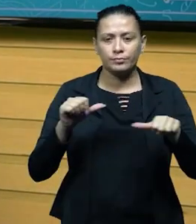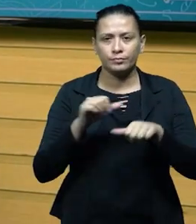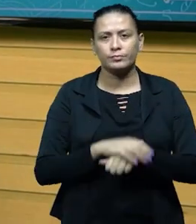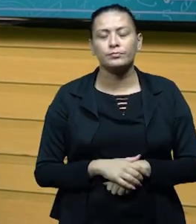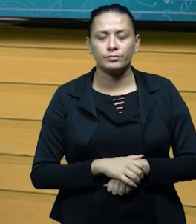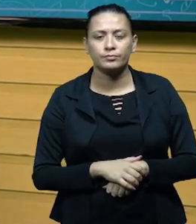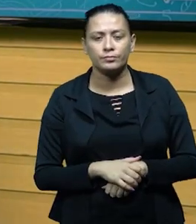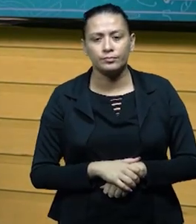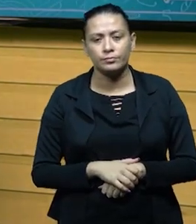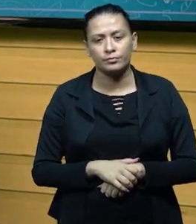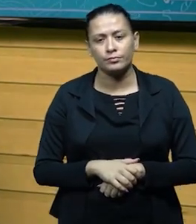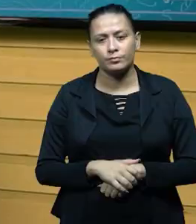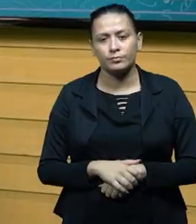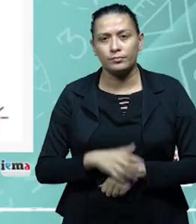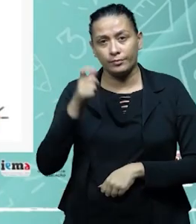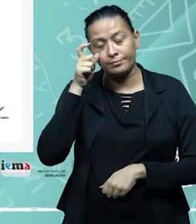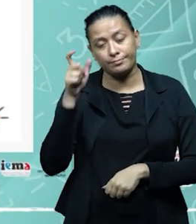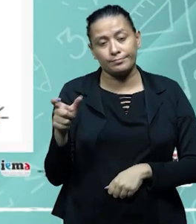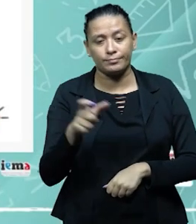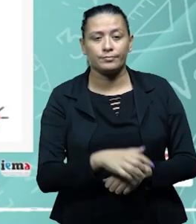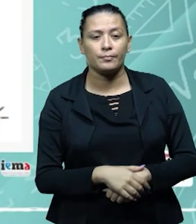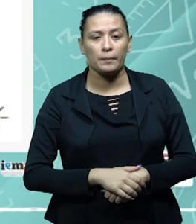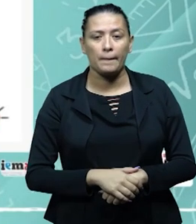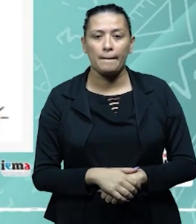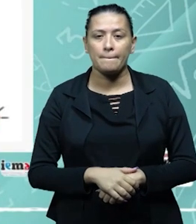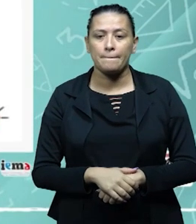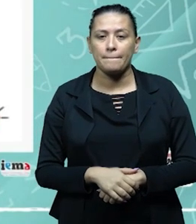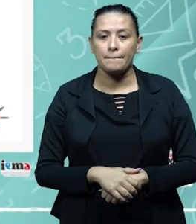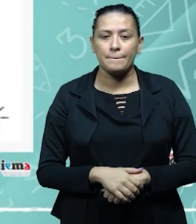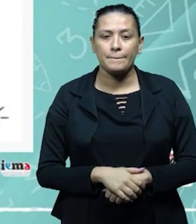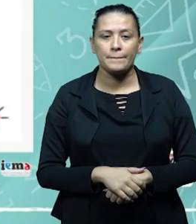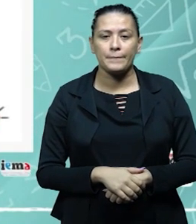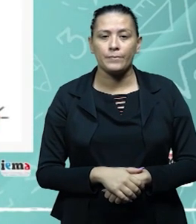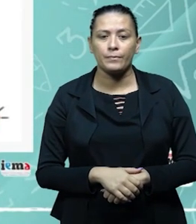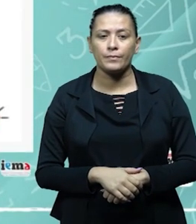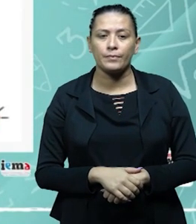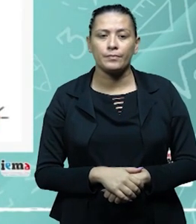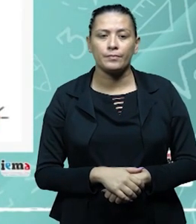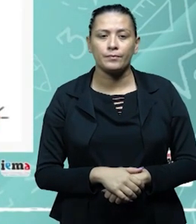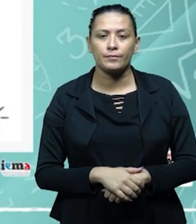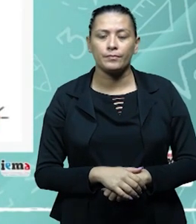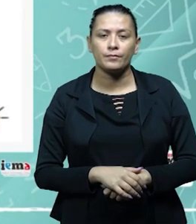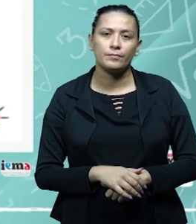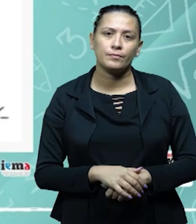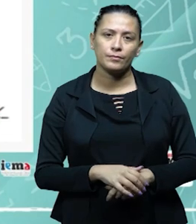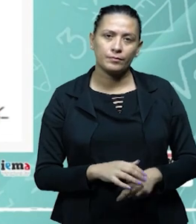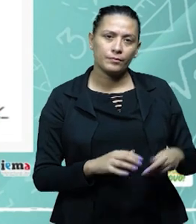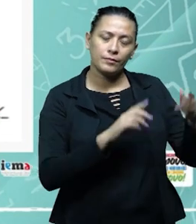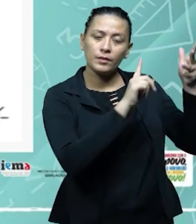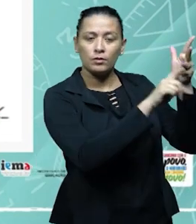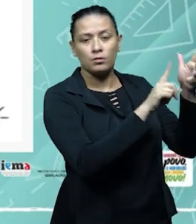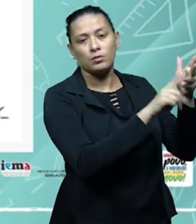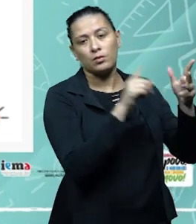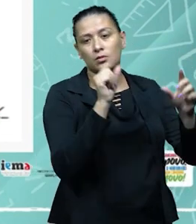isso no mapa mental também vai ser bem interessante a gente já viu o ponto três e agora o ponto quatro é fazer